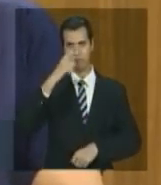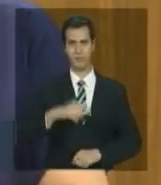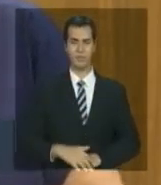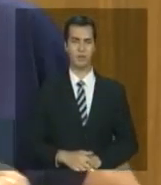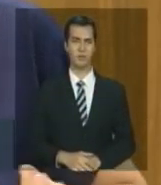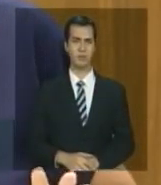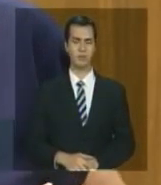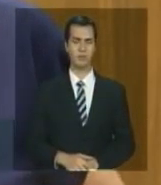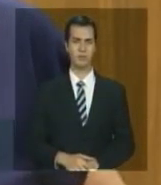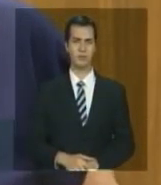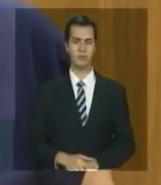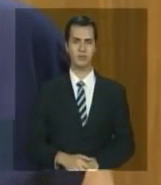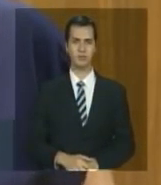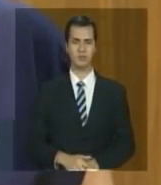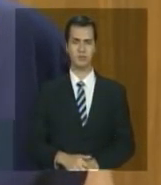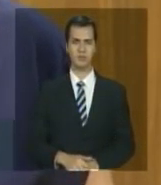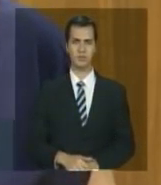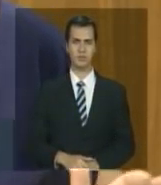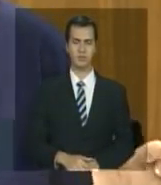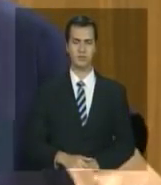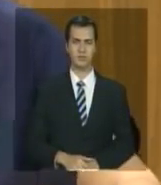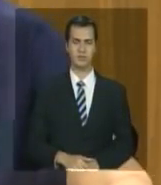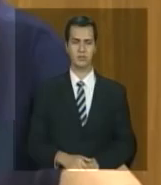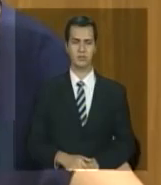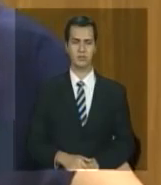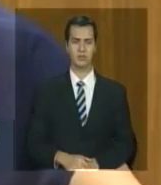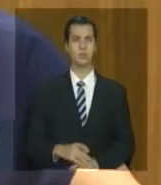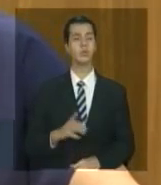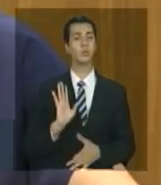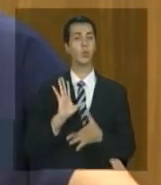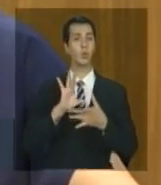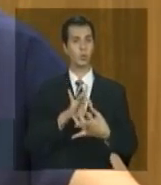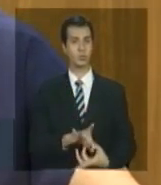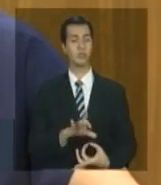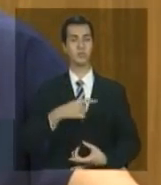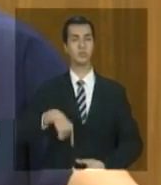No contexto da visita bilateral, nós também teremos um importante